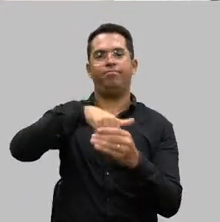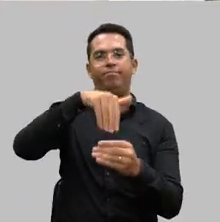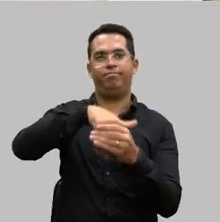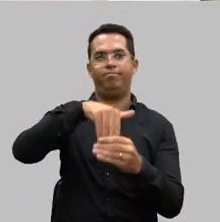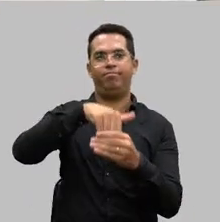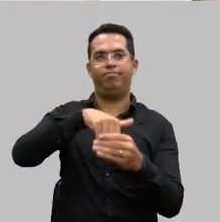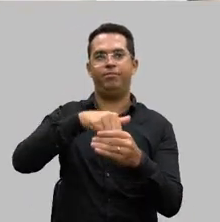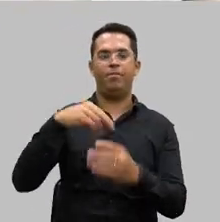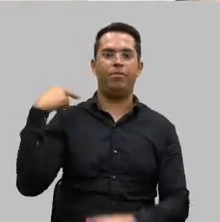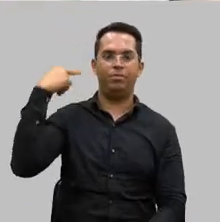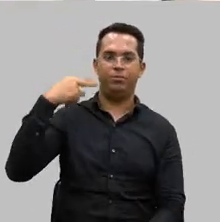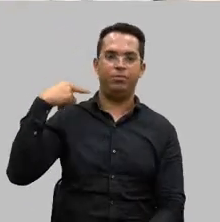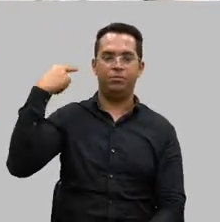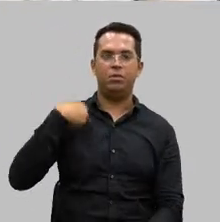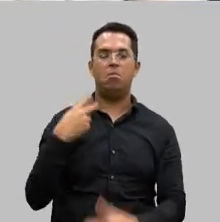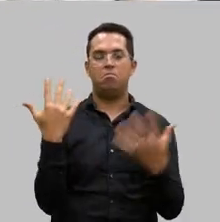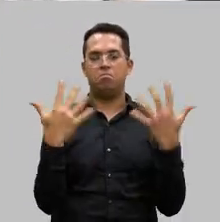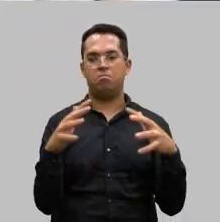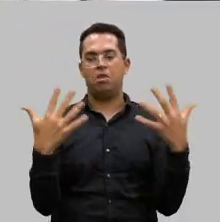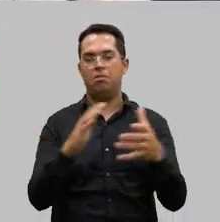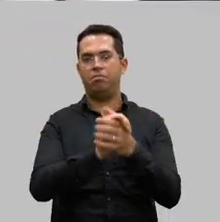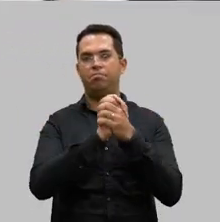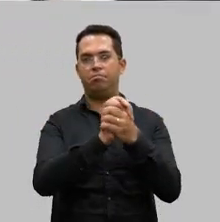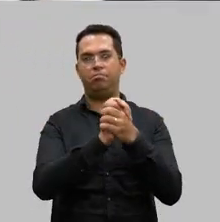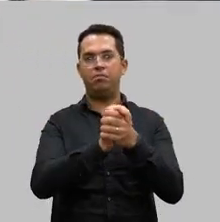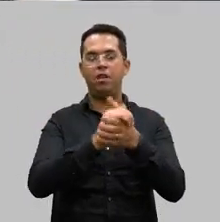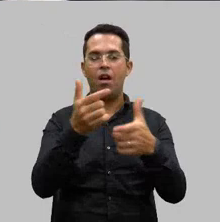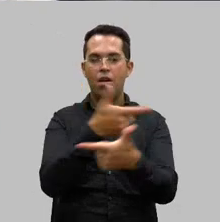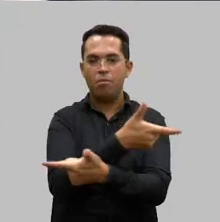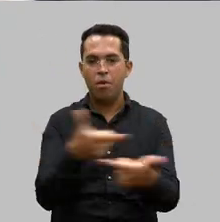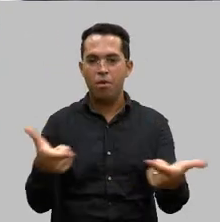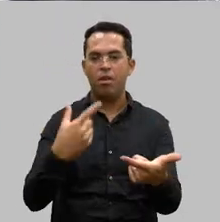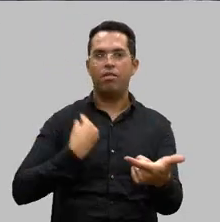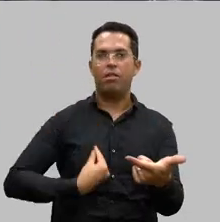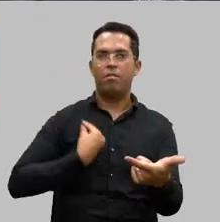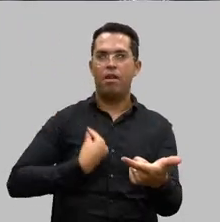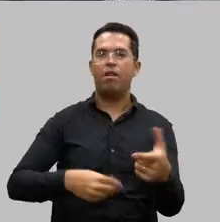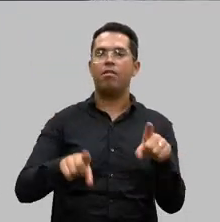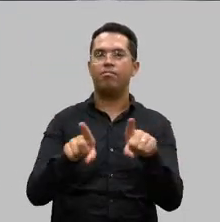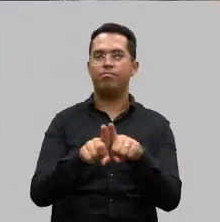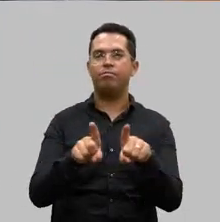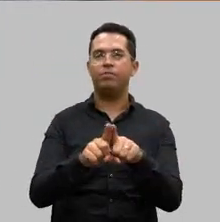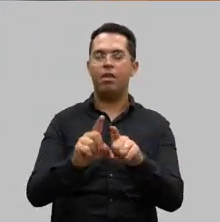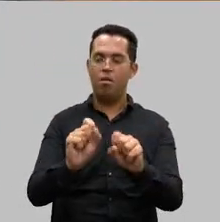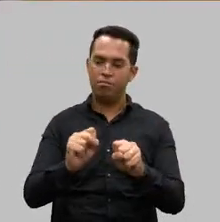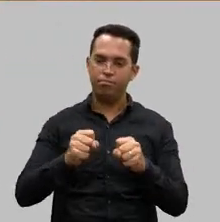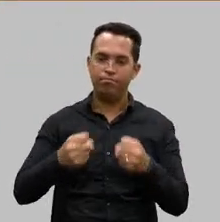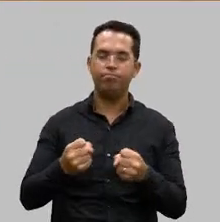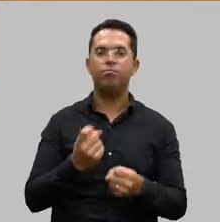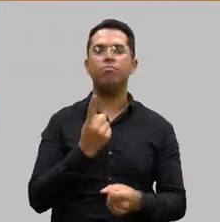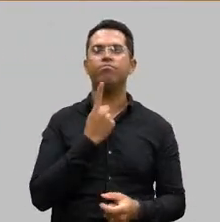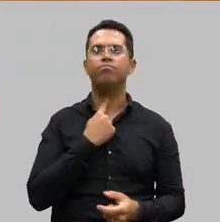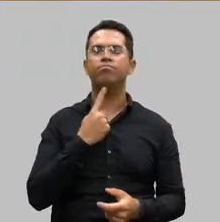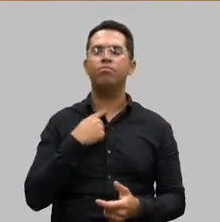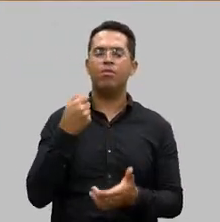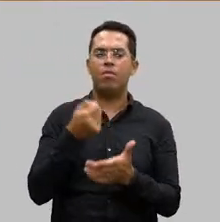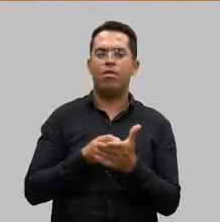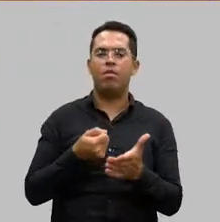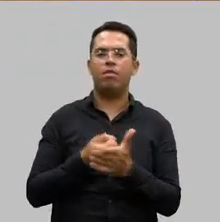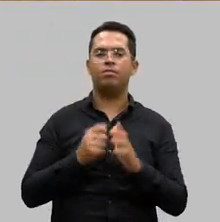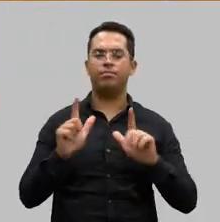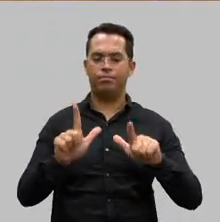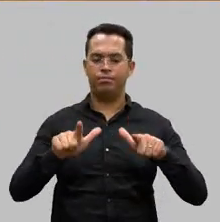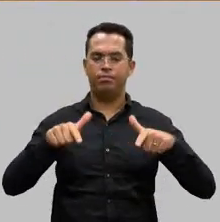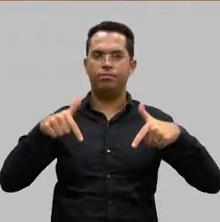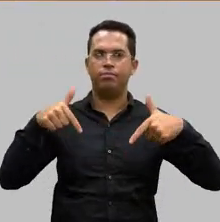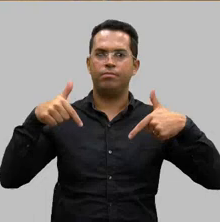também aia da concei aqui mostrando força de vontade participando dessa mesmo não